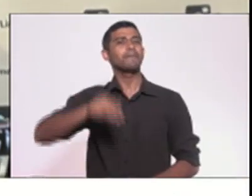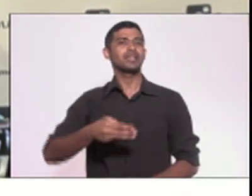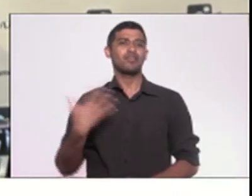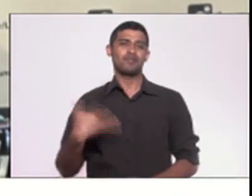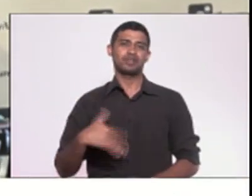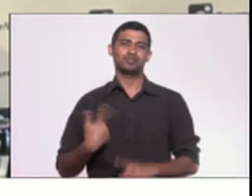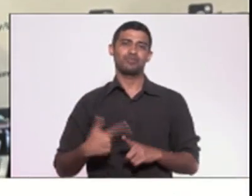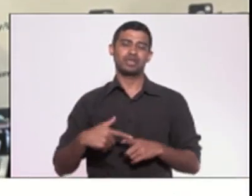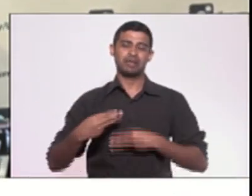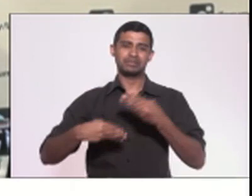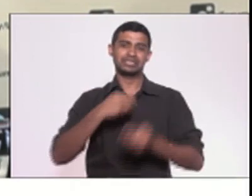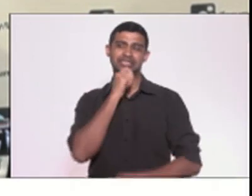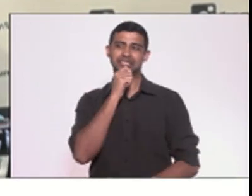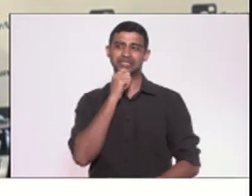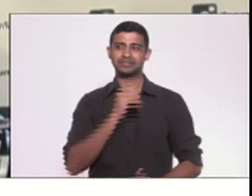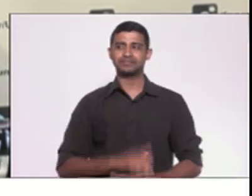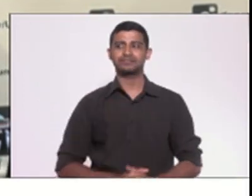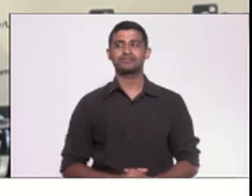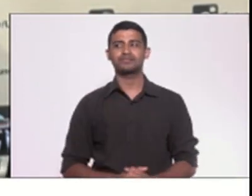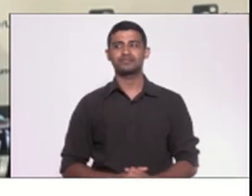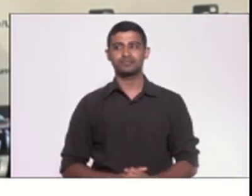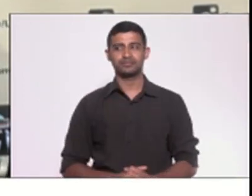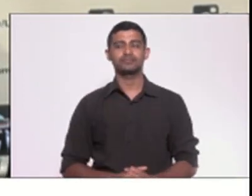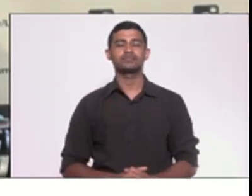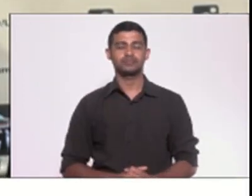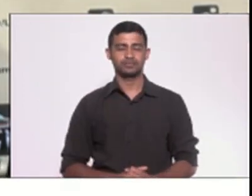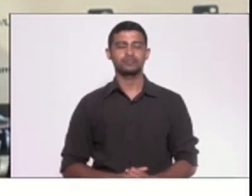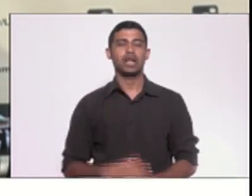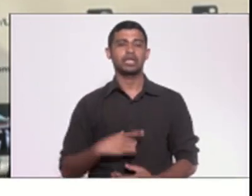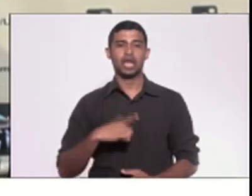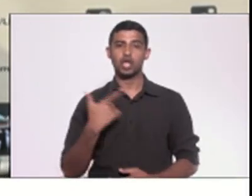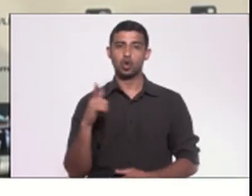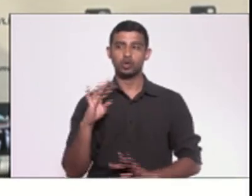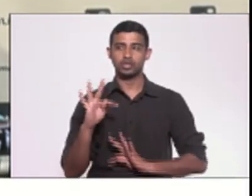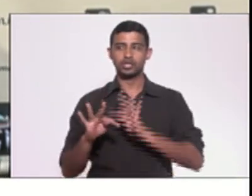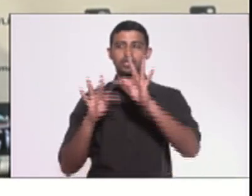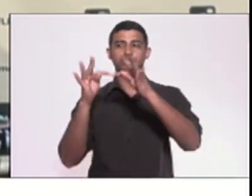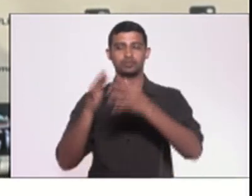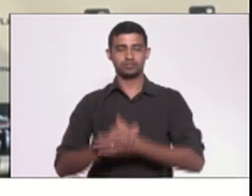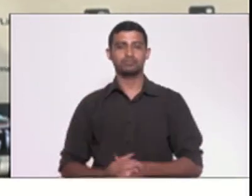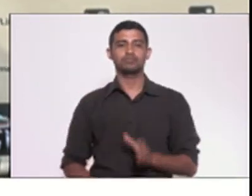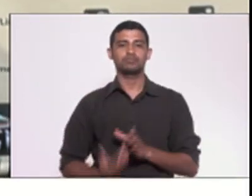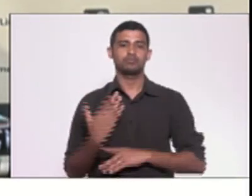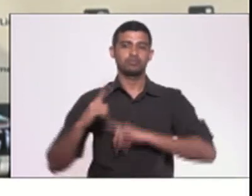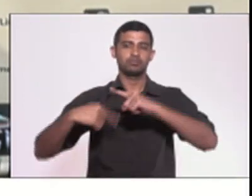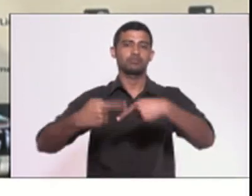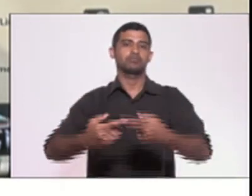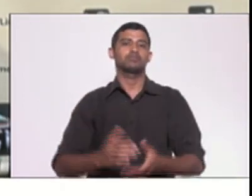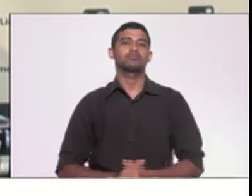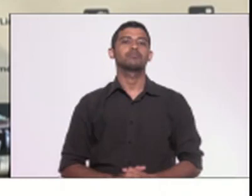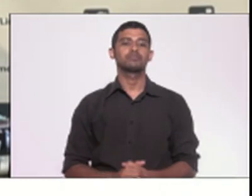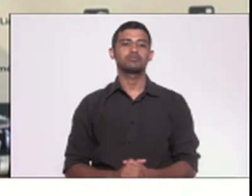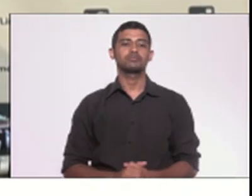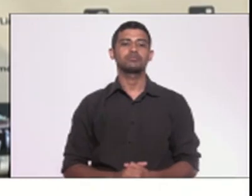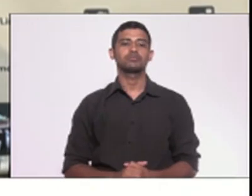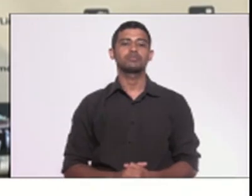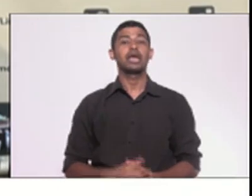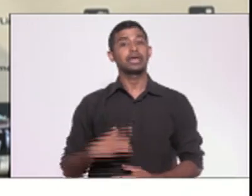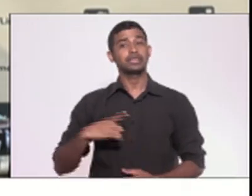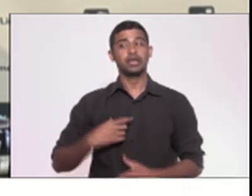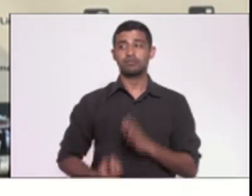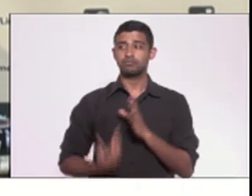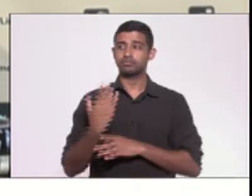reciclar. E está vindo a outra tecnologia de incineração, que a gente não vai aterrar, mas vai incinerar a